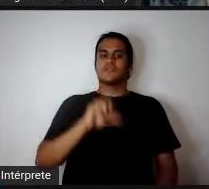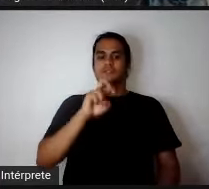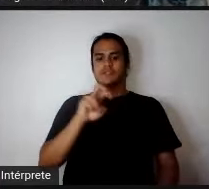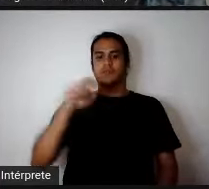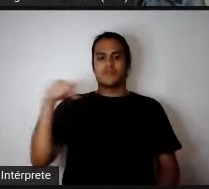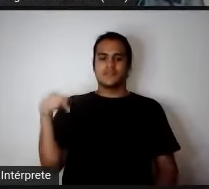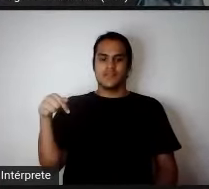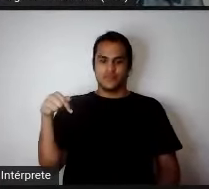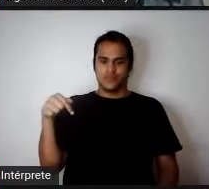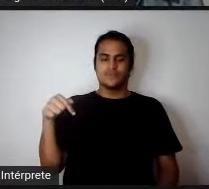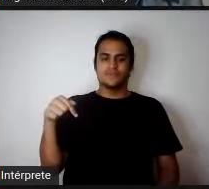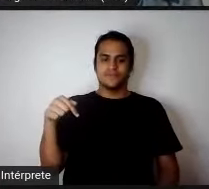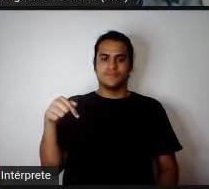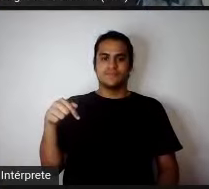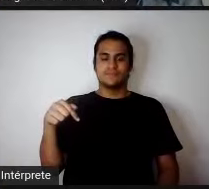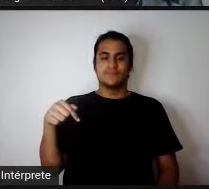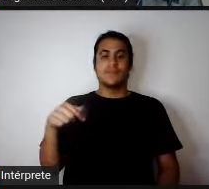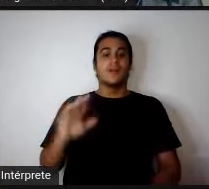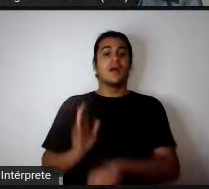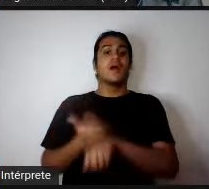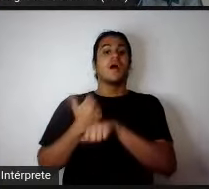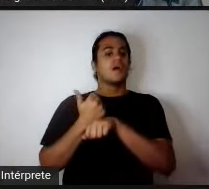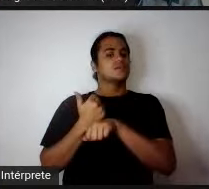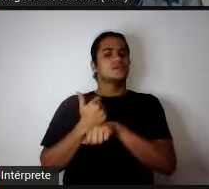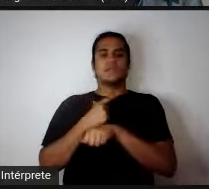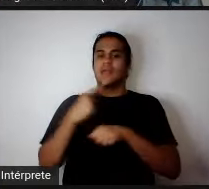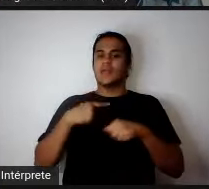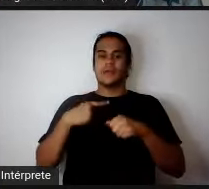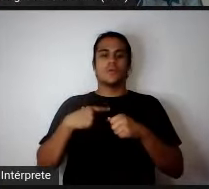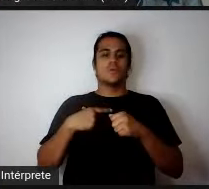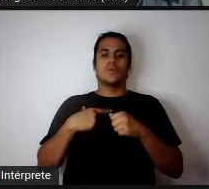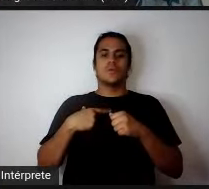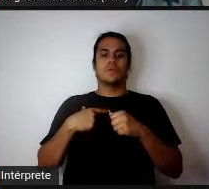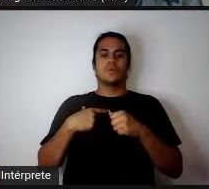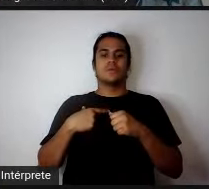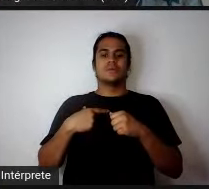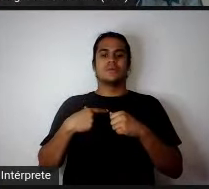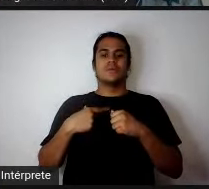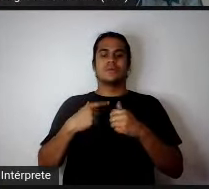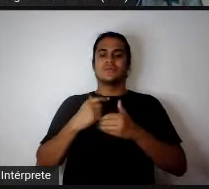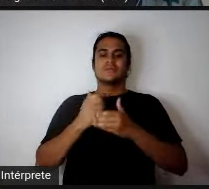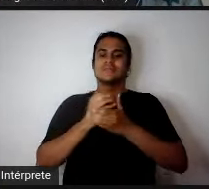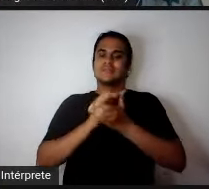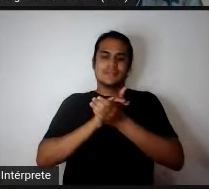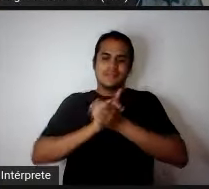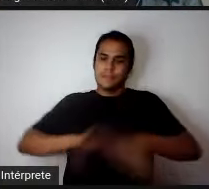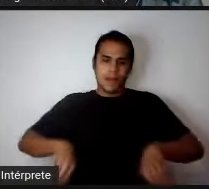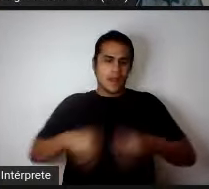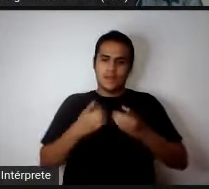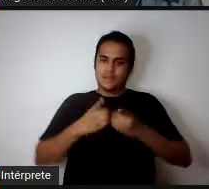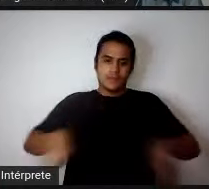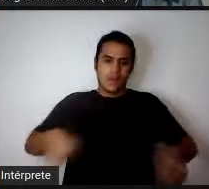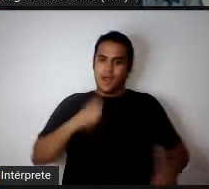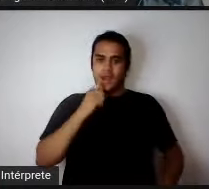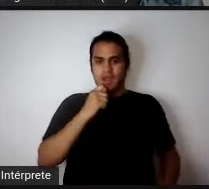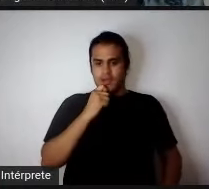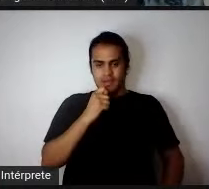1957, antes da minha separação e